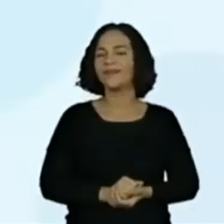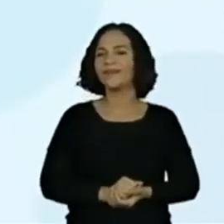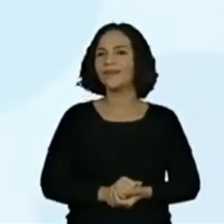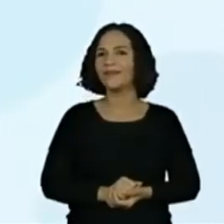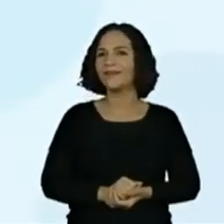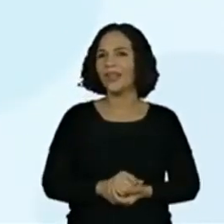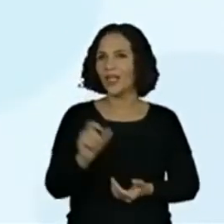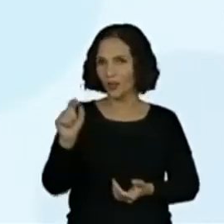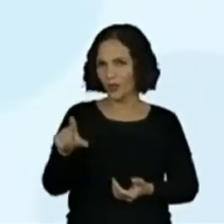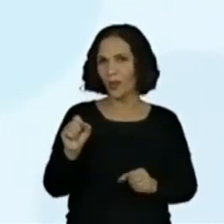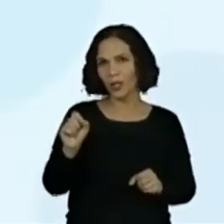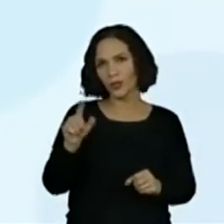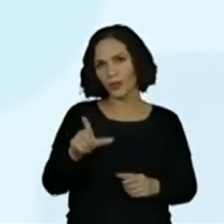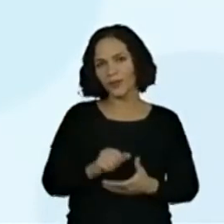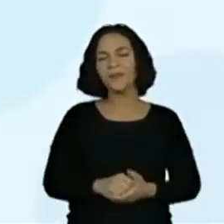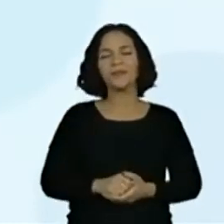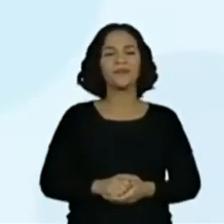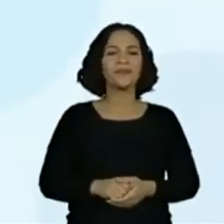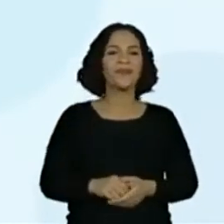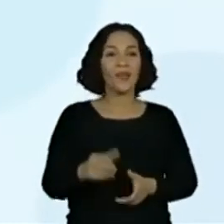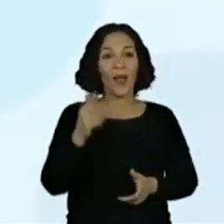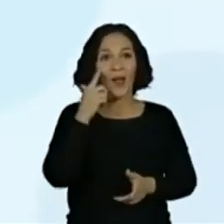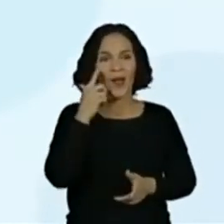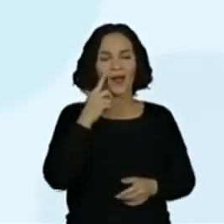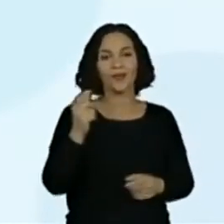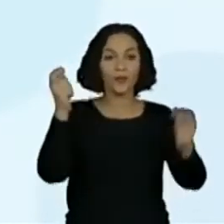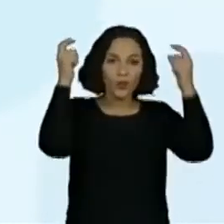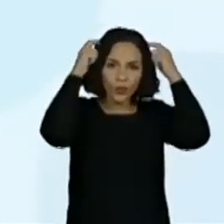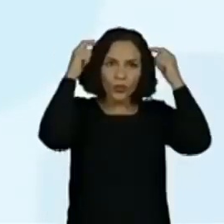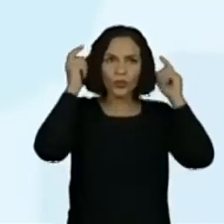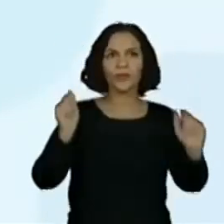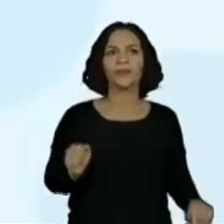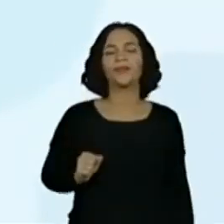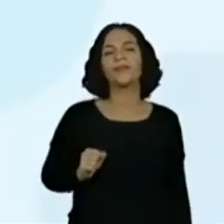Agora, azul. Pode ser azul. Olha lá, turminha. Vamos contar os ursos.